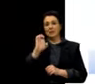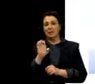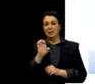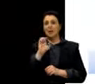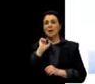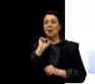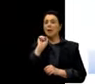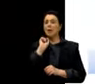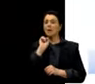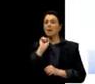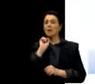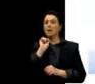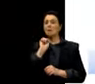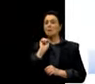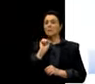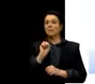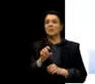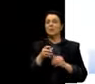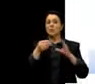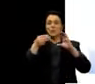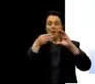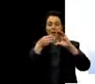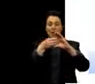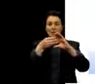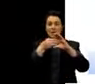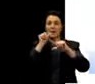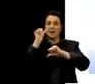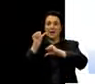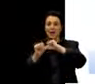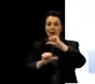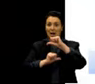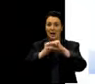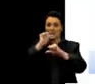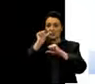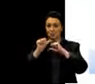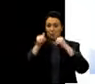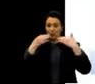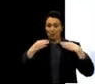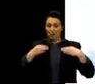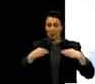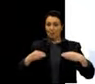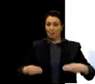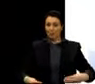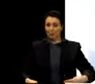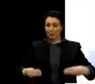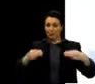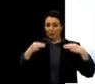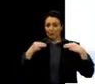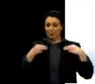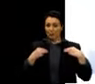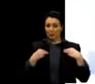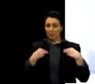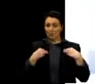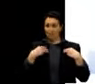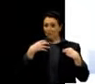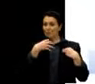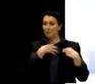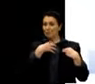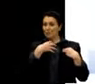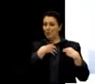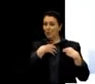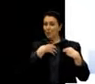seria a organogênese? É quando as células mudam a sua morfologia, mudam a sua forma